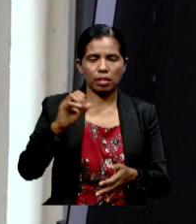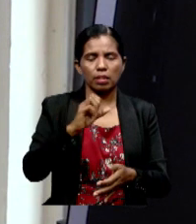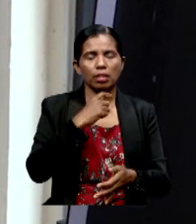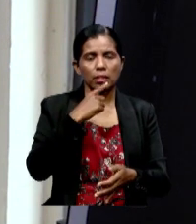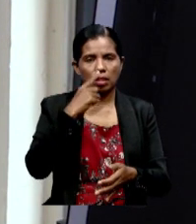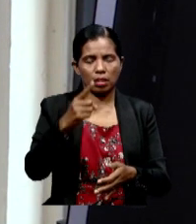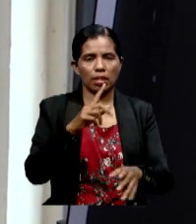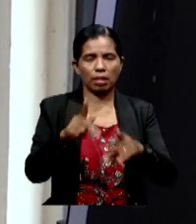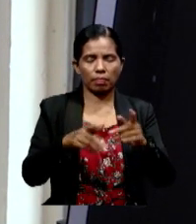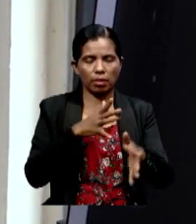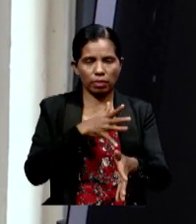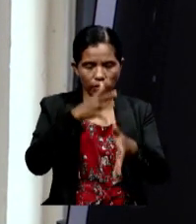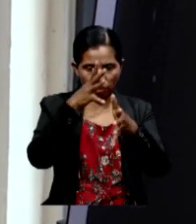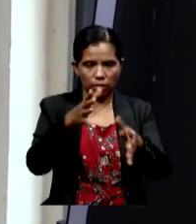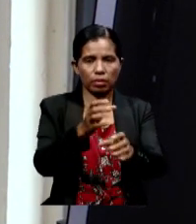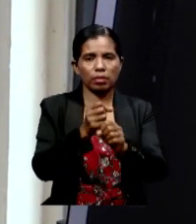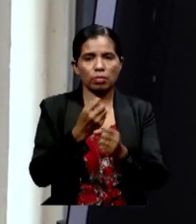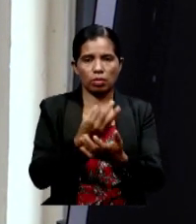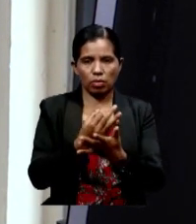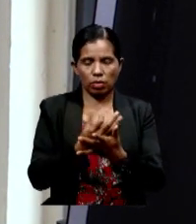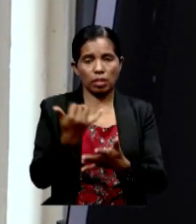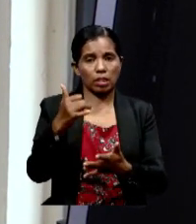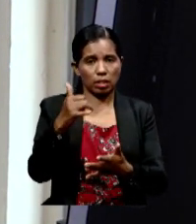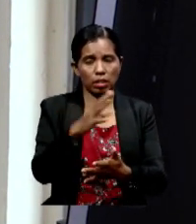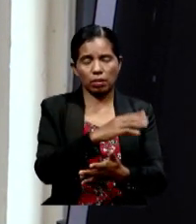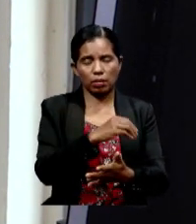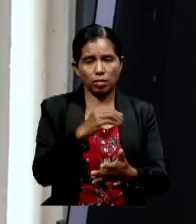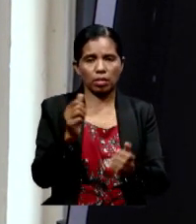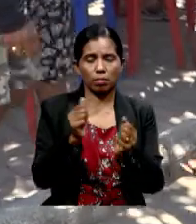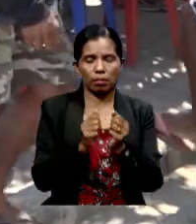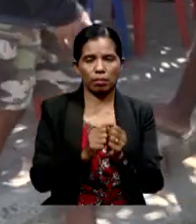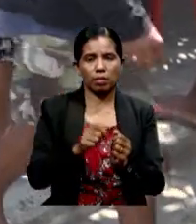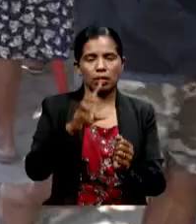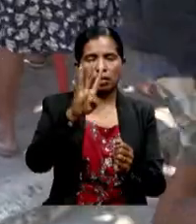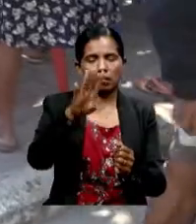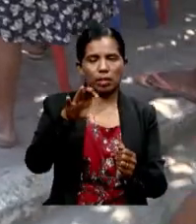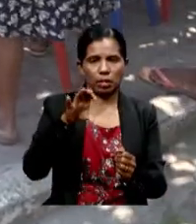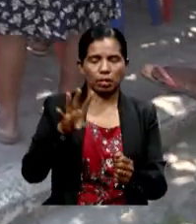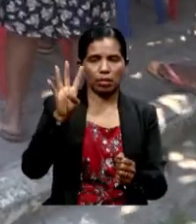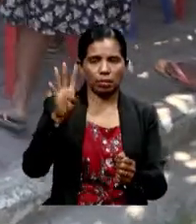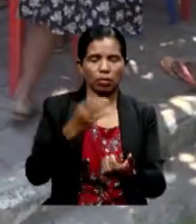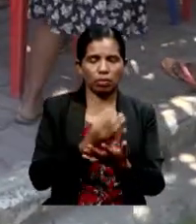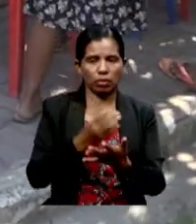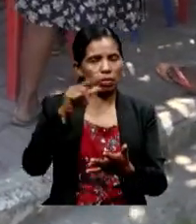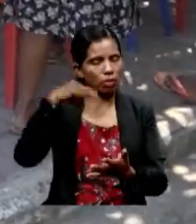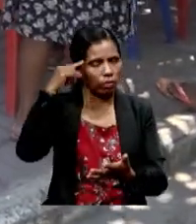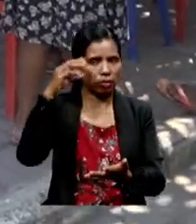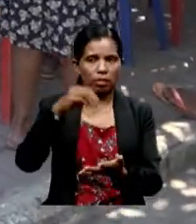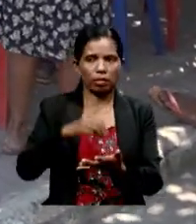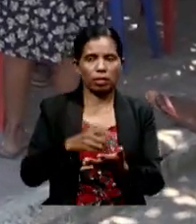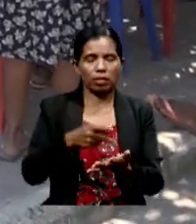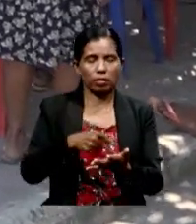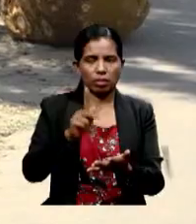Território Nacional, nebe makatusimo subsídio, quase rihun atus idahat, no orçamento nebe governo prevê atus